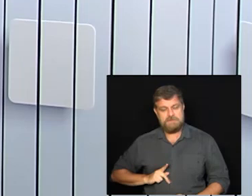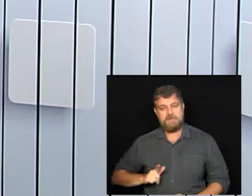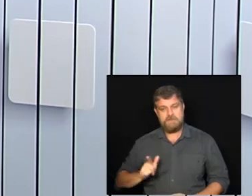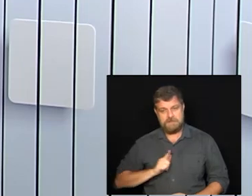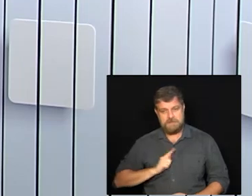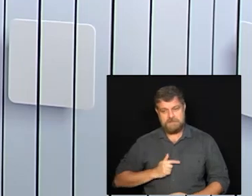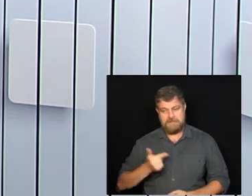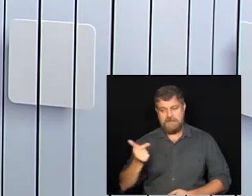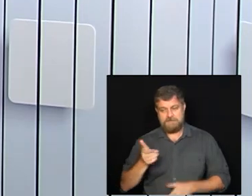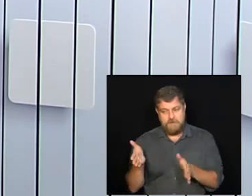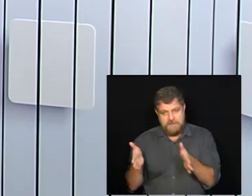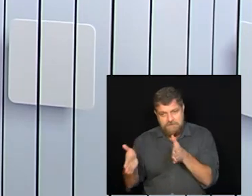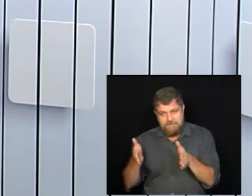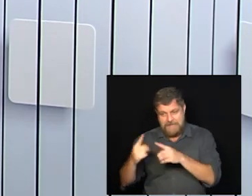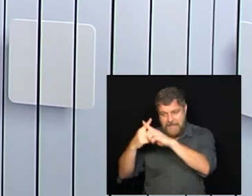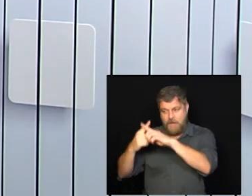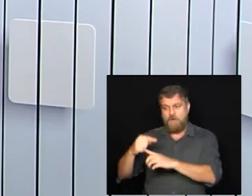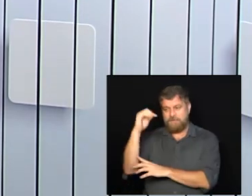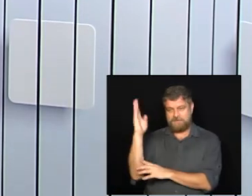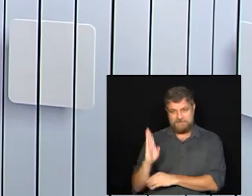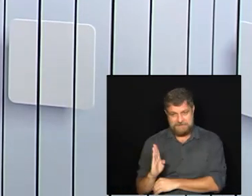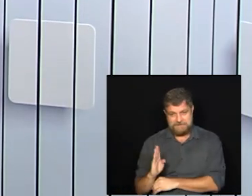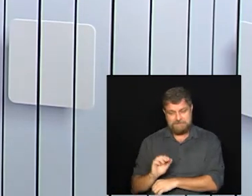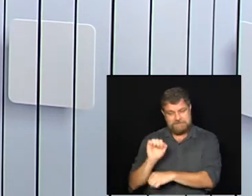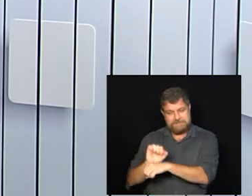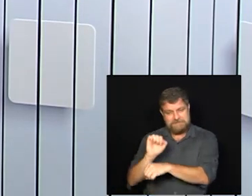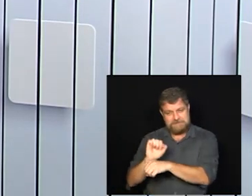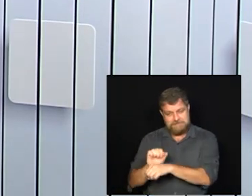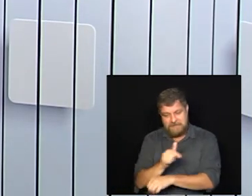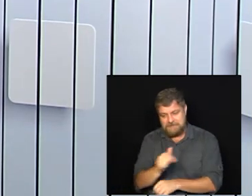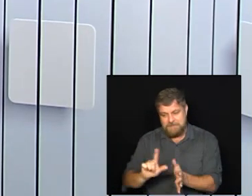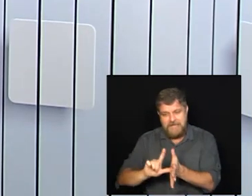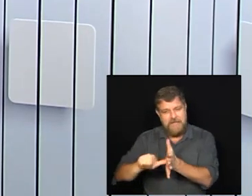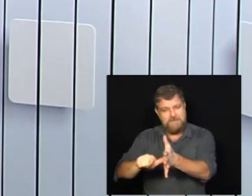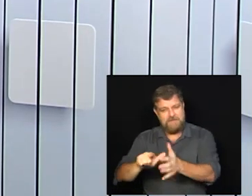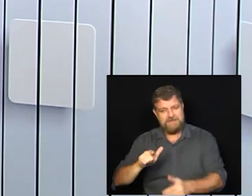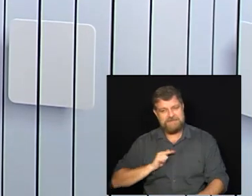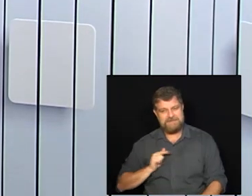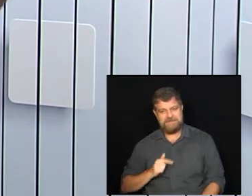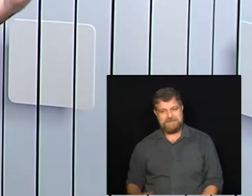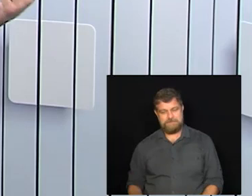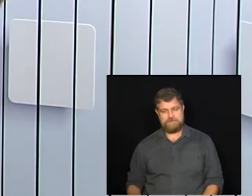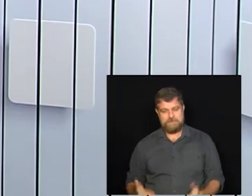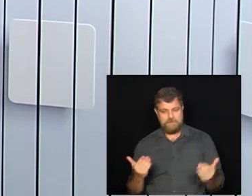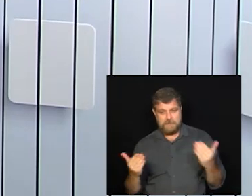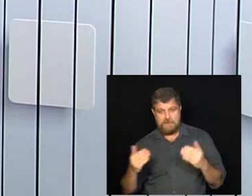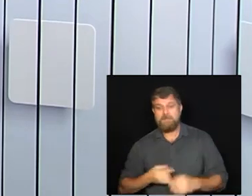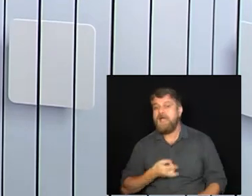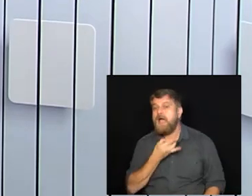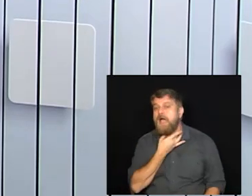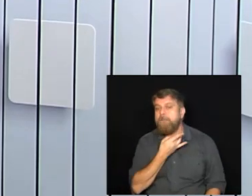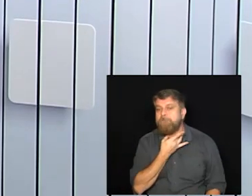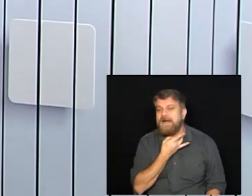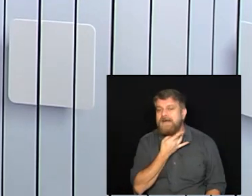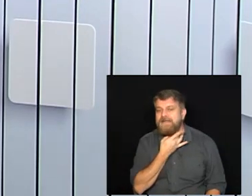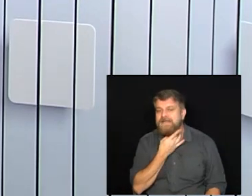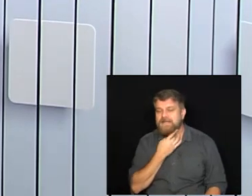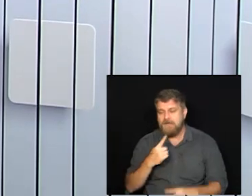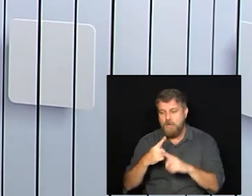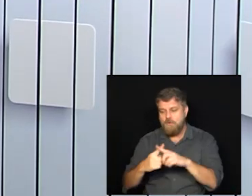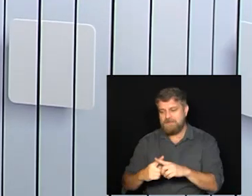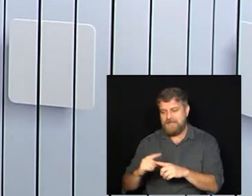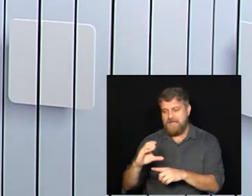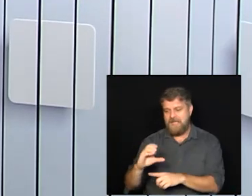na segunda fase da Copa do Brasil e aguarda na semana que vem a partida entre Marília e Criciúma para saber